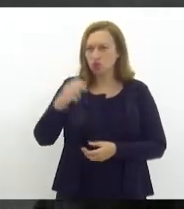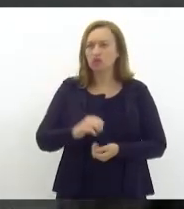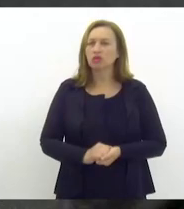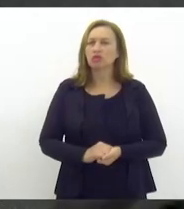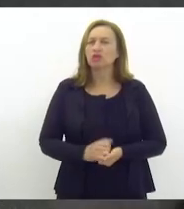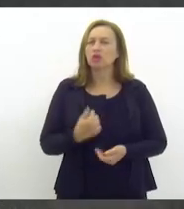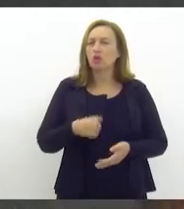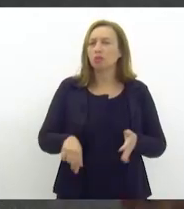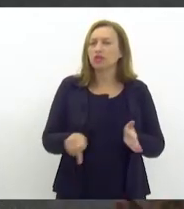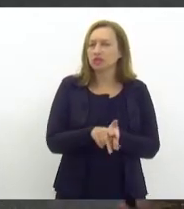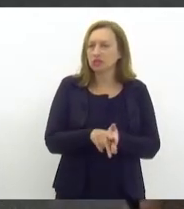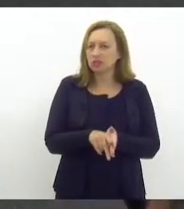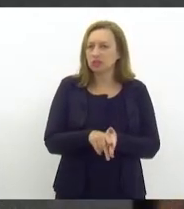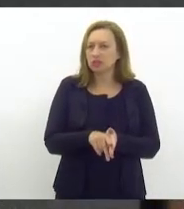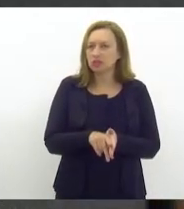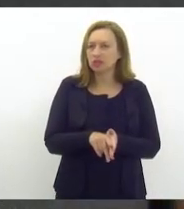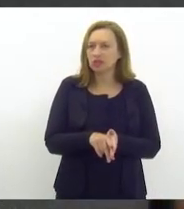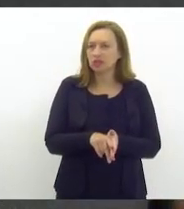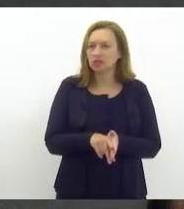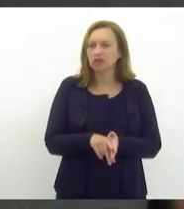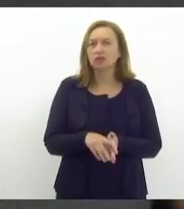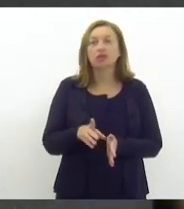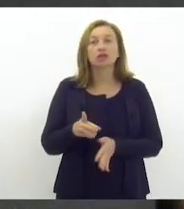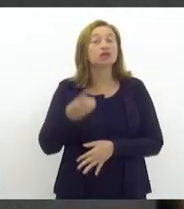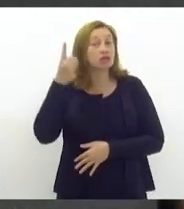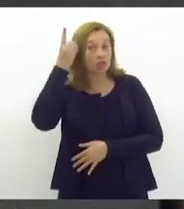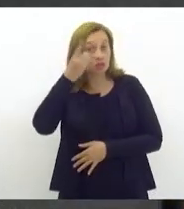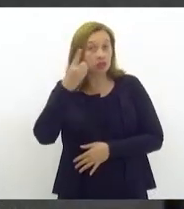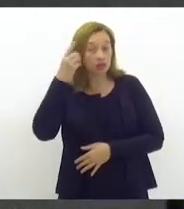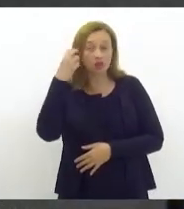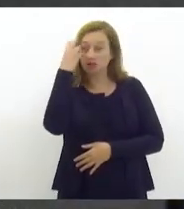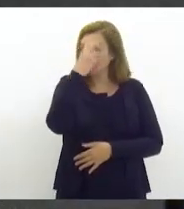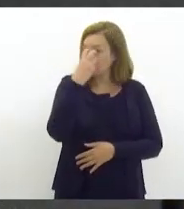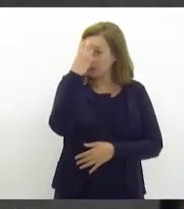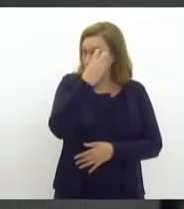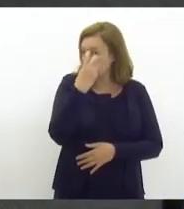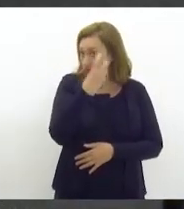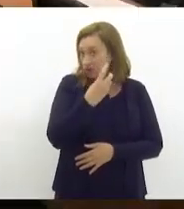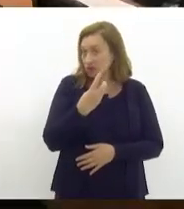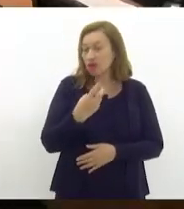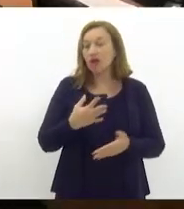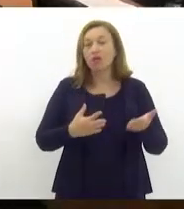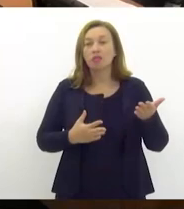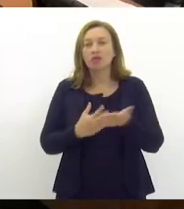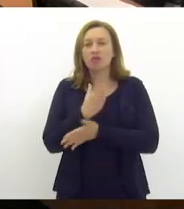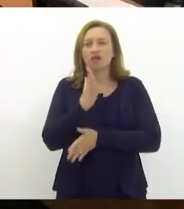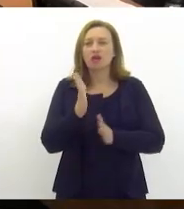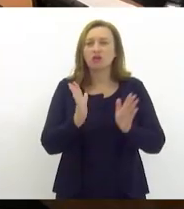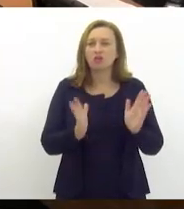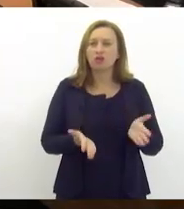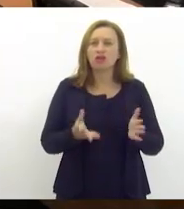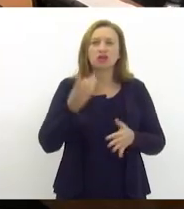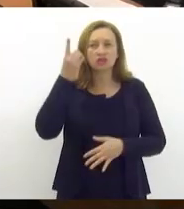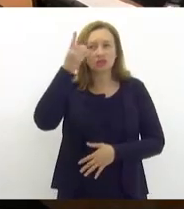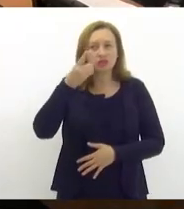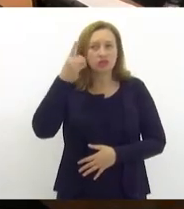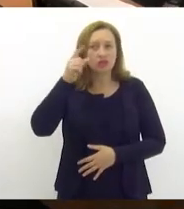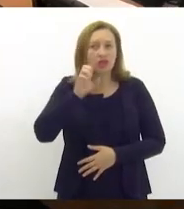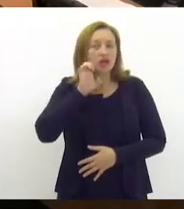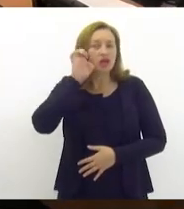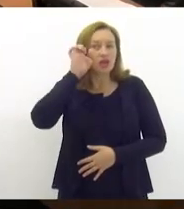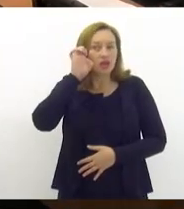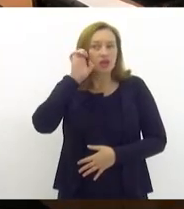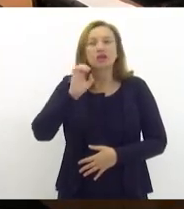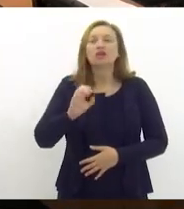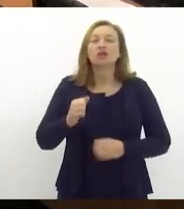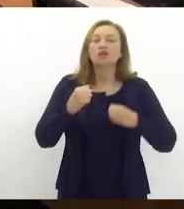qual eu faço parte, é presidida pela deputada Verônica, nós acabamos de aprovar, deputada Érica,